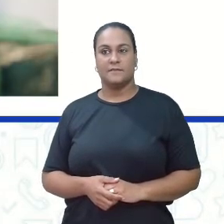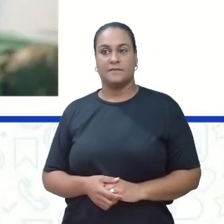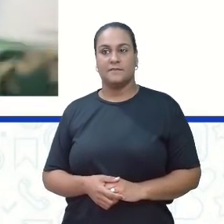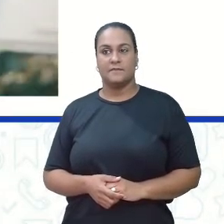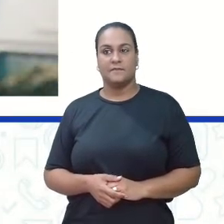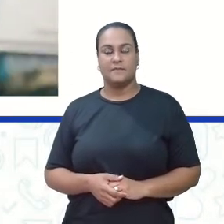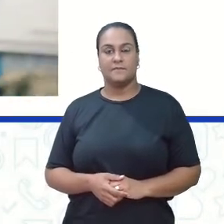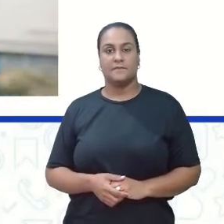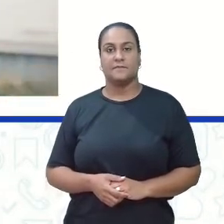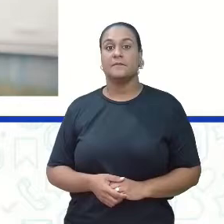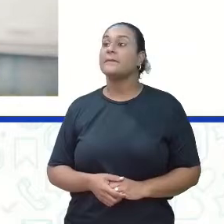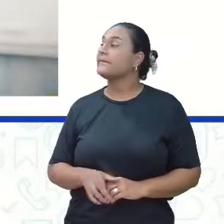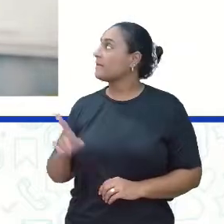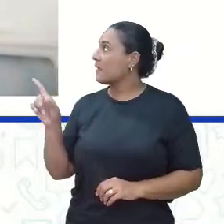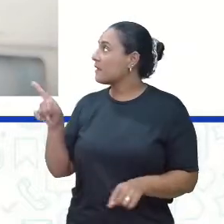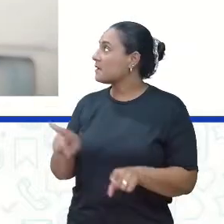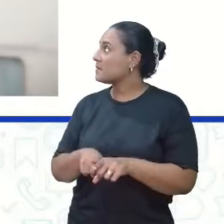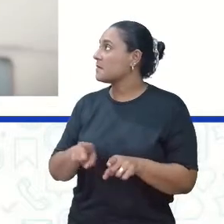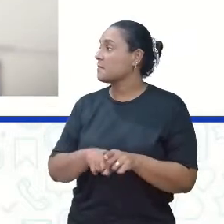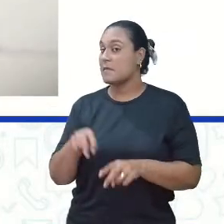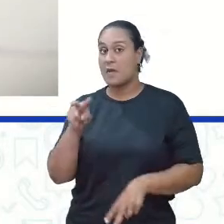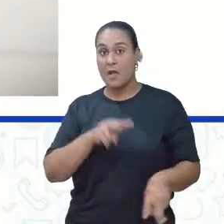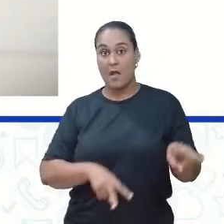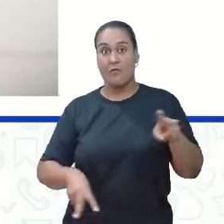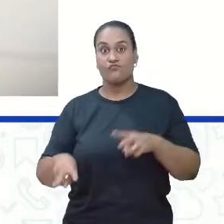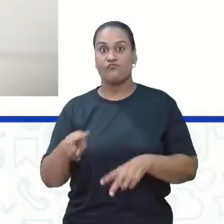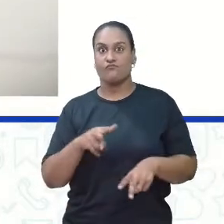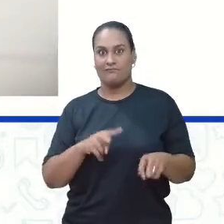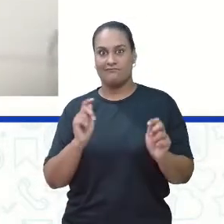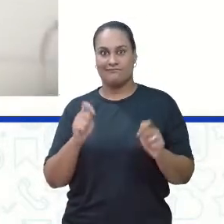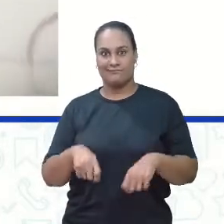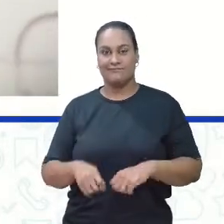E mais esse aqui para a gente observar.